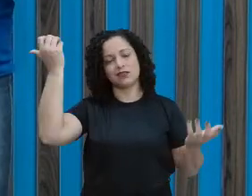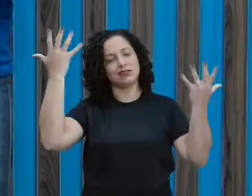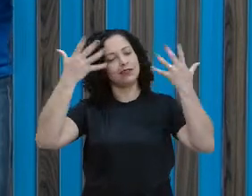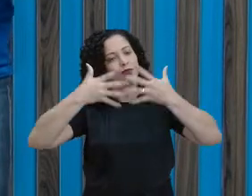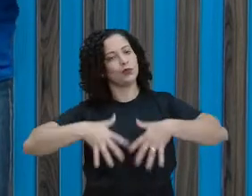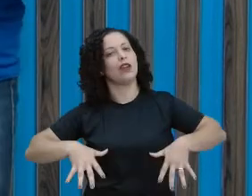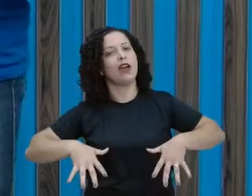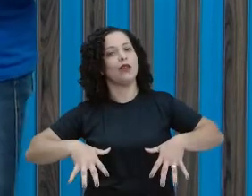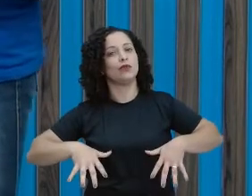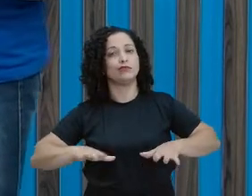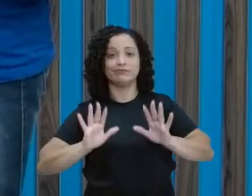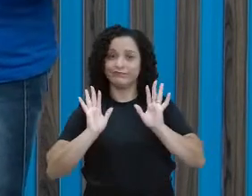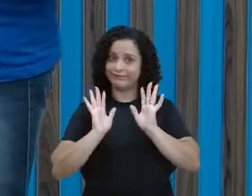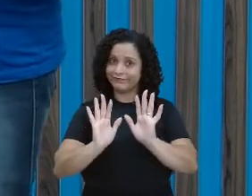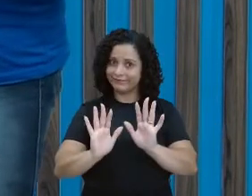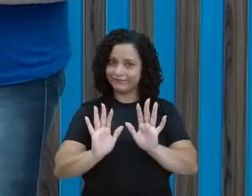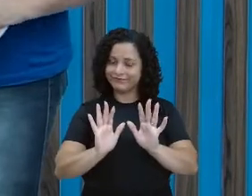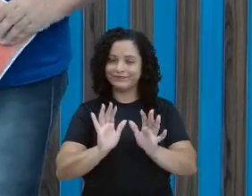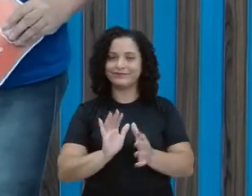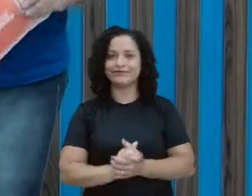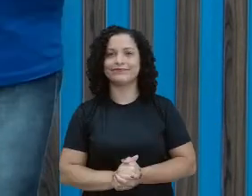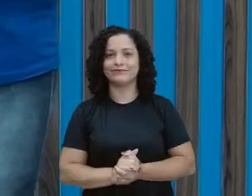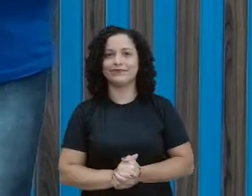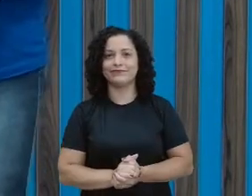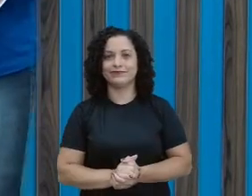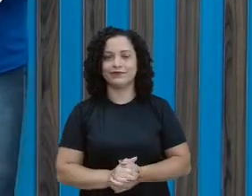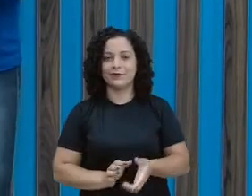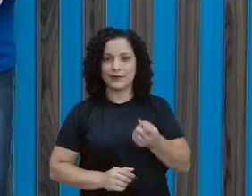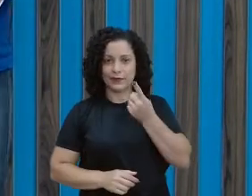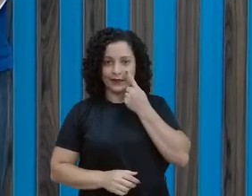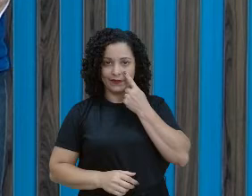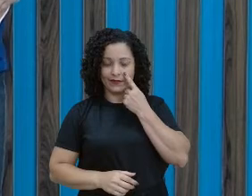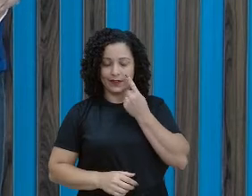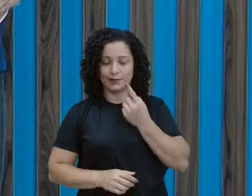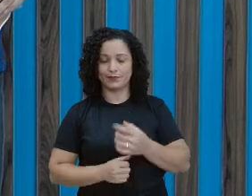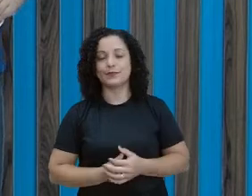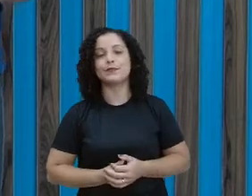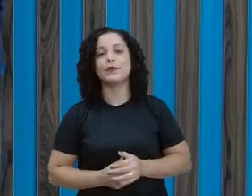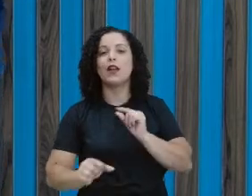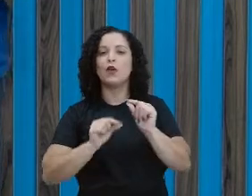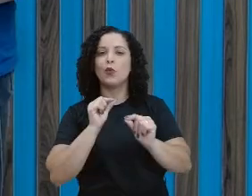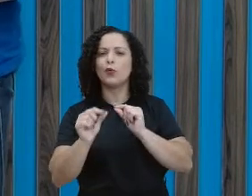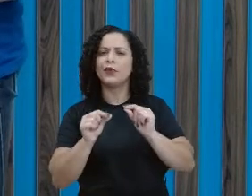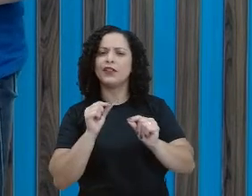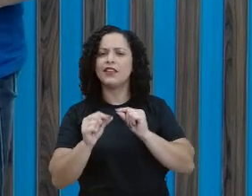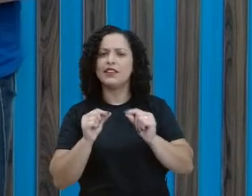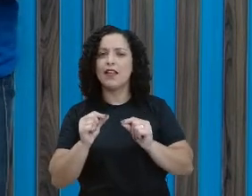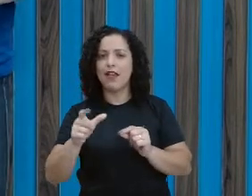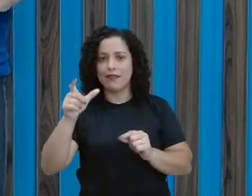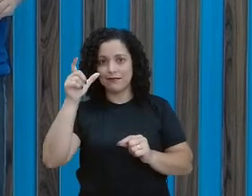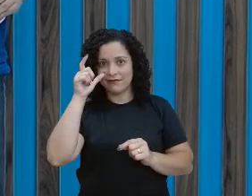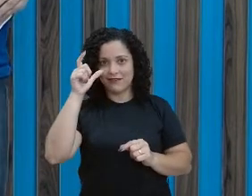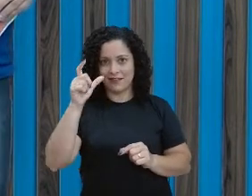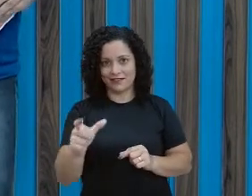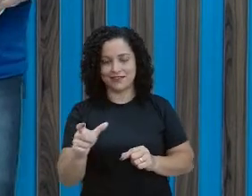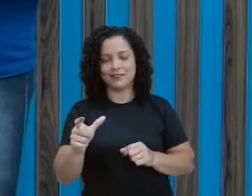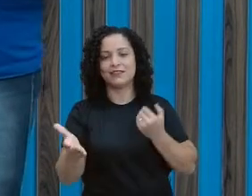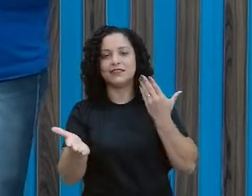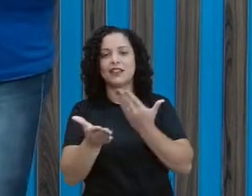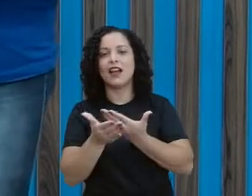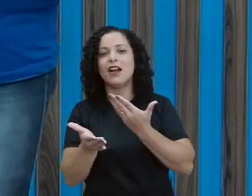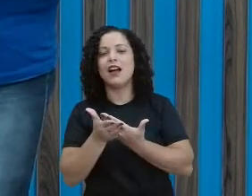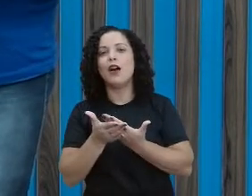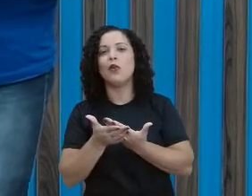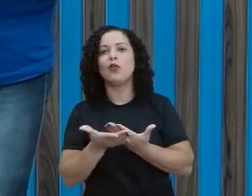Cuidado para não dar samba aí. Então, vamos lá. O que é bem interessante nessa aula que a professora Carol nos deixou, né, é que